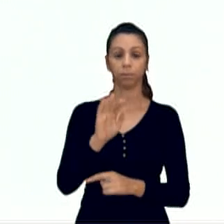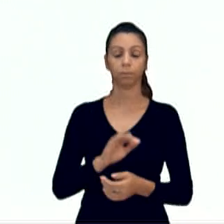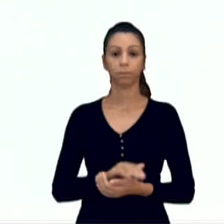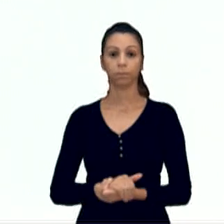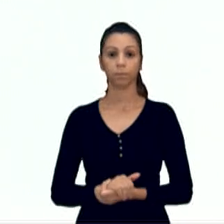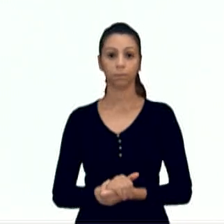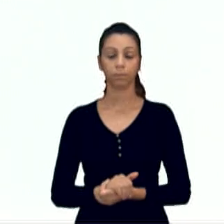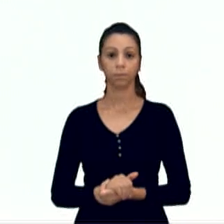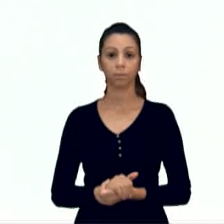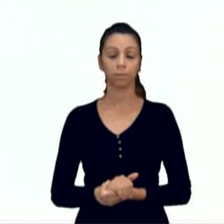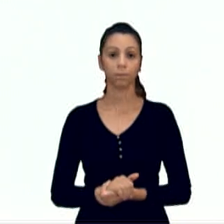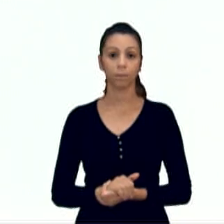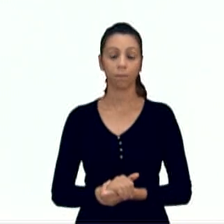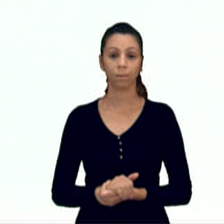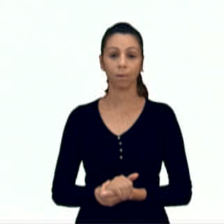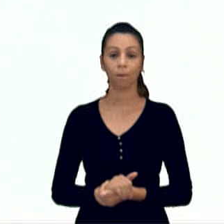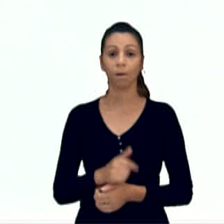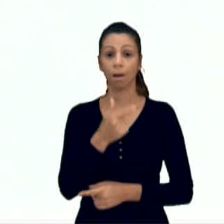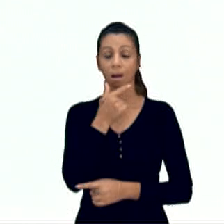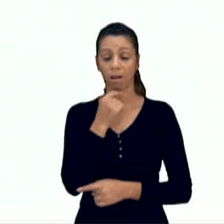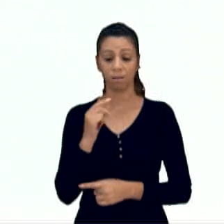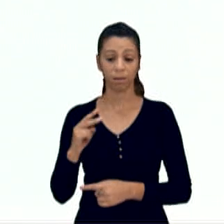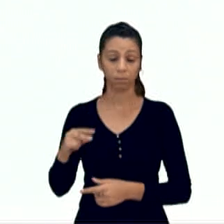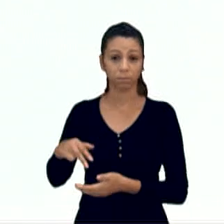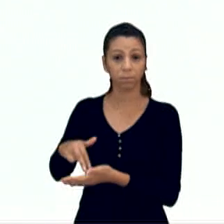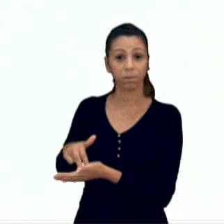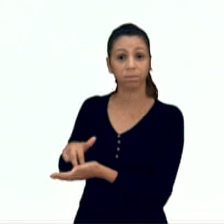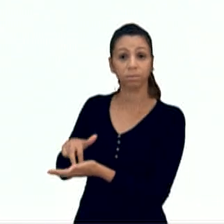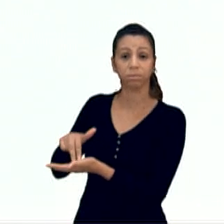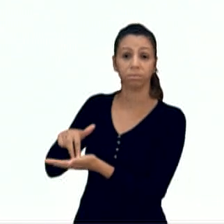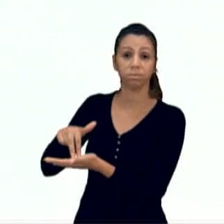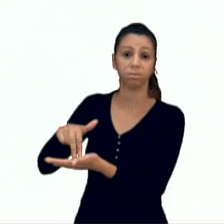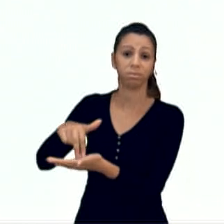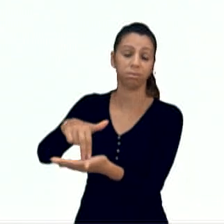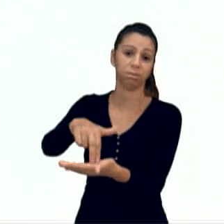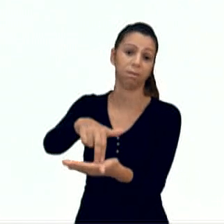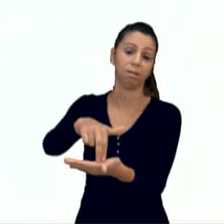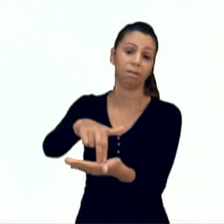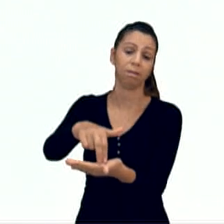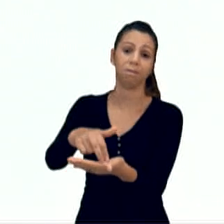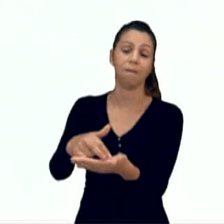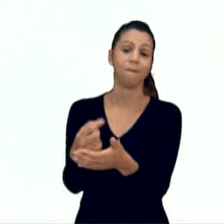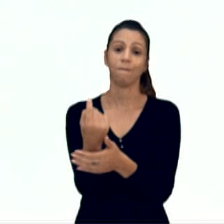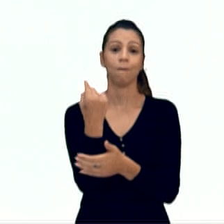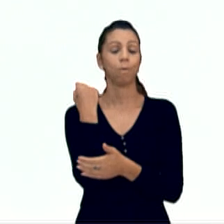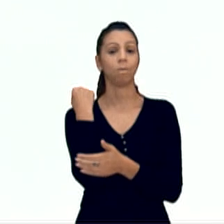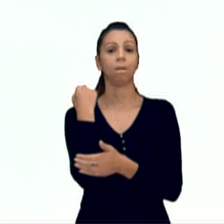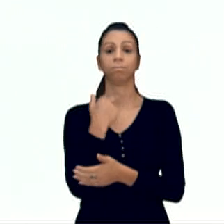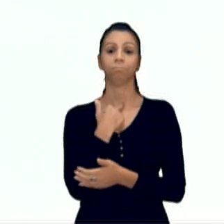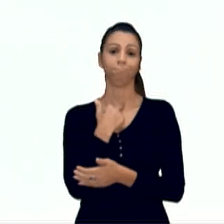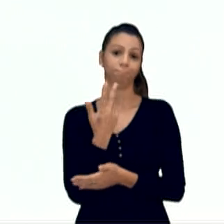back. Então, ele caminha, continua caminhando sem olhar para trás.